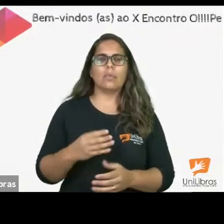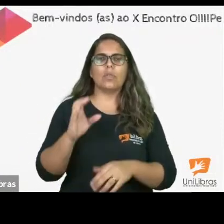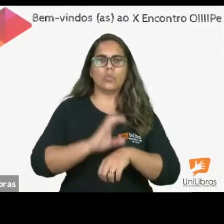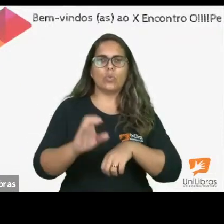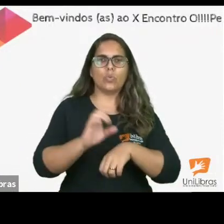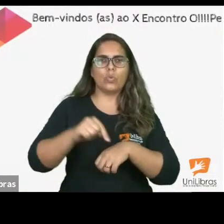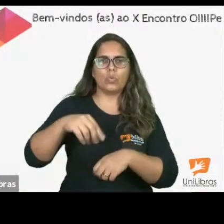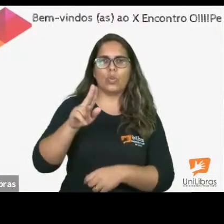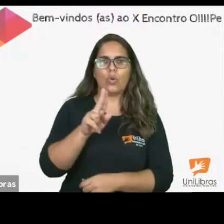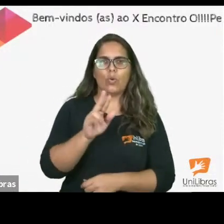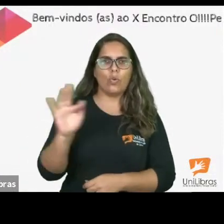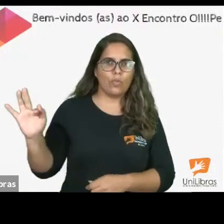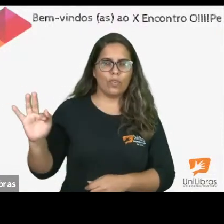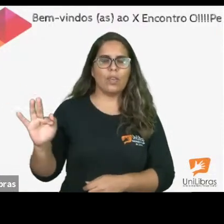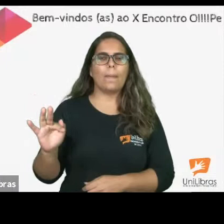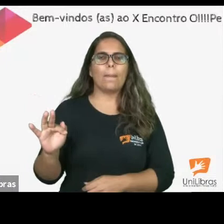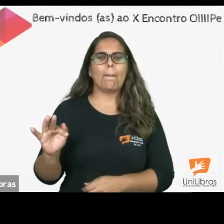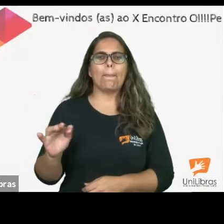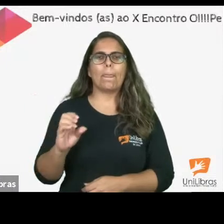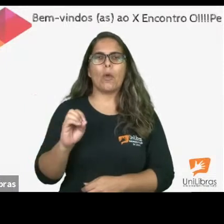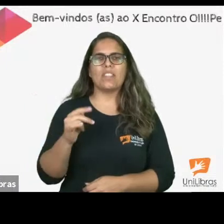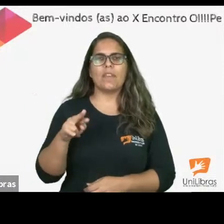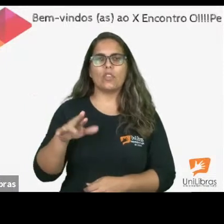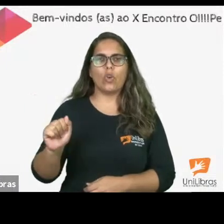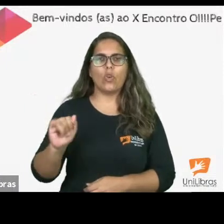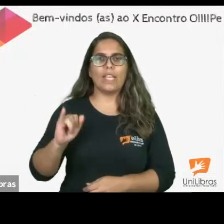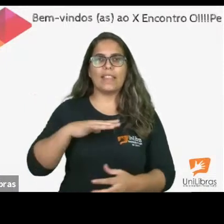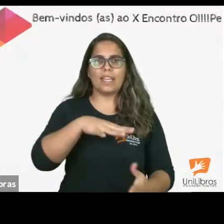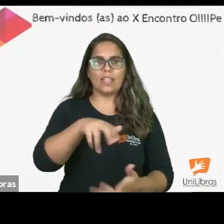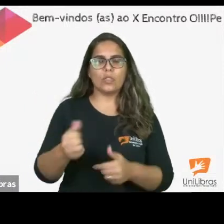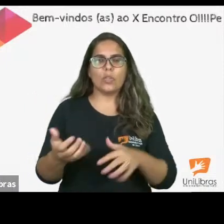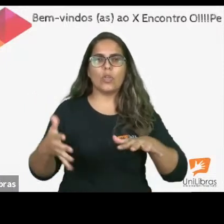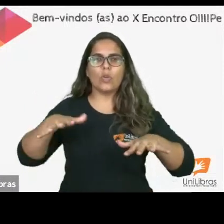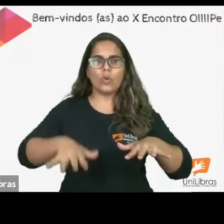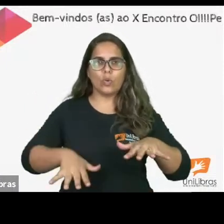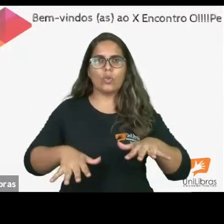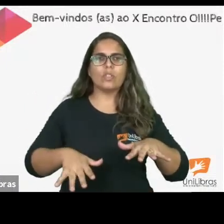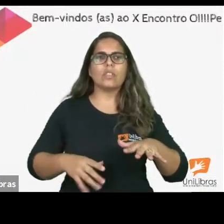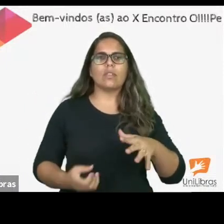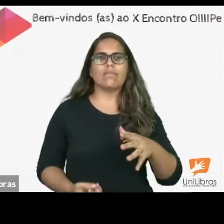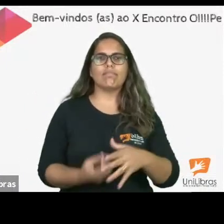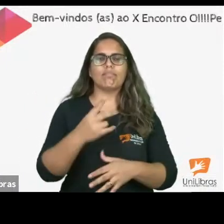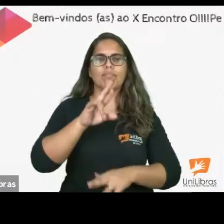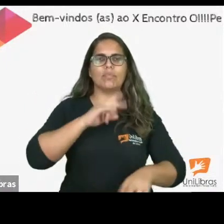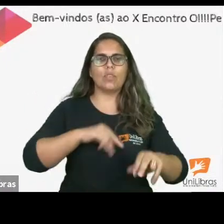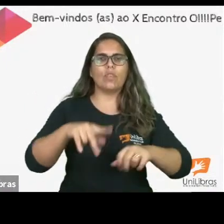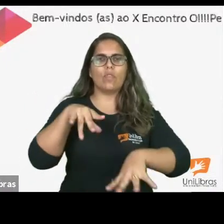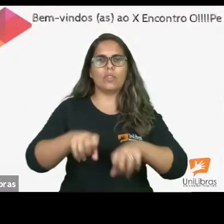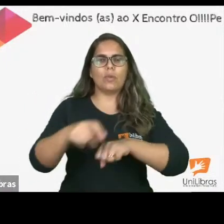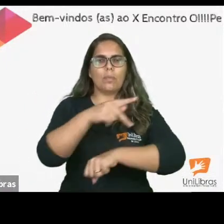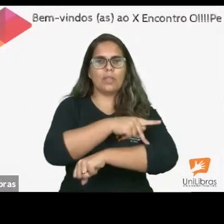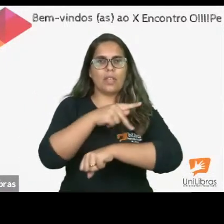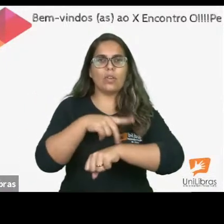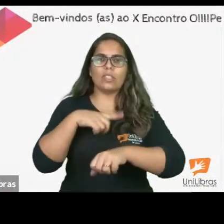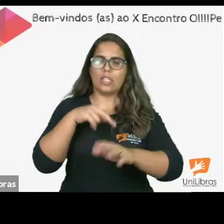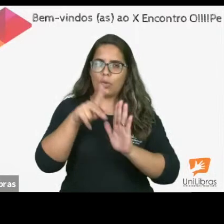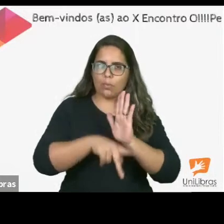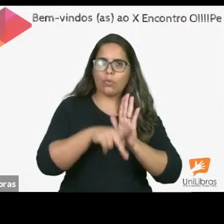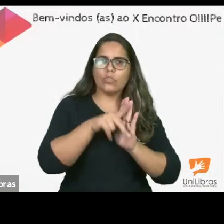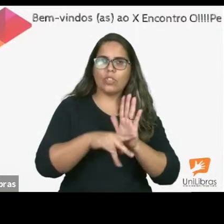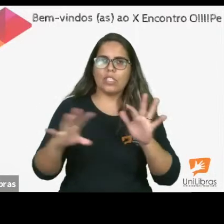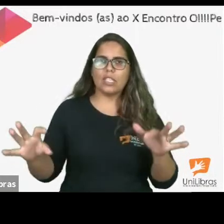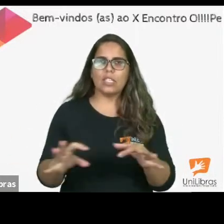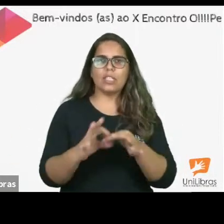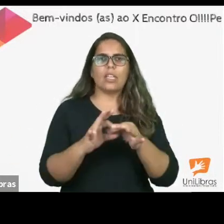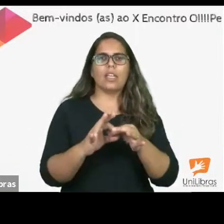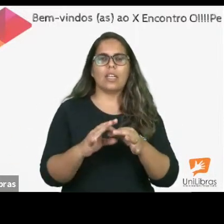UF, é do Observatório Internacional de Inclusão, Interculturalidade e Inovação Pedagógica e tem um projeto Integra Chagas